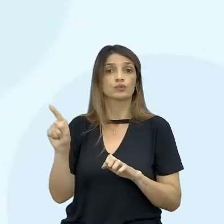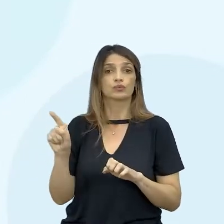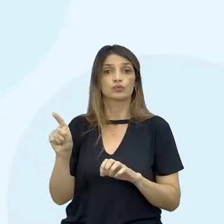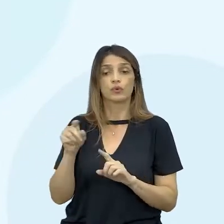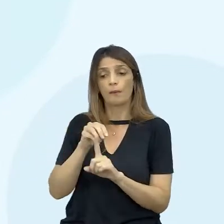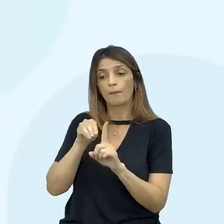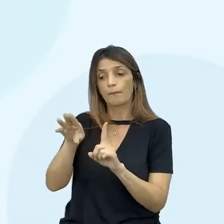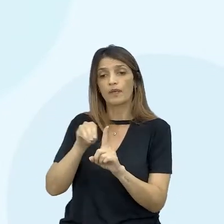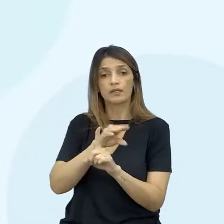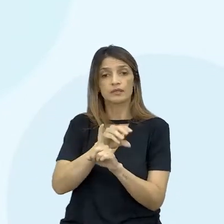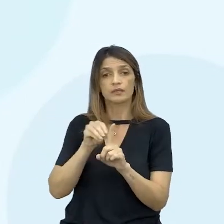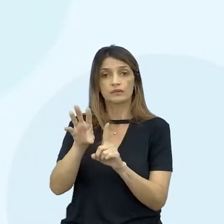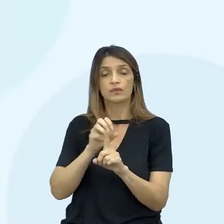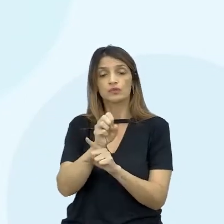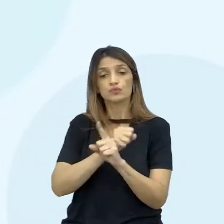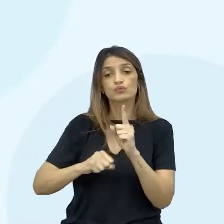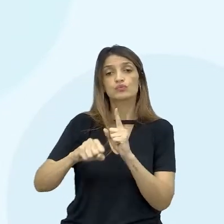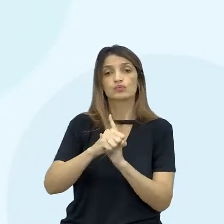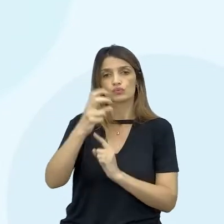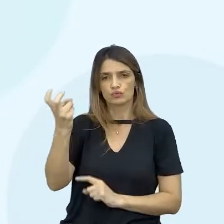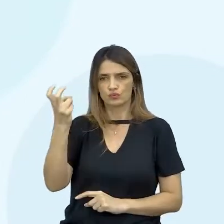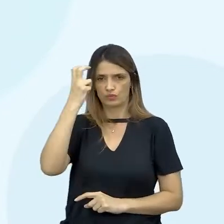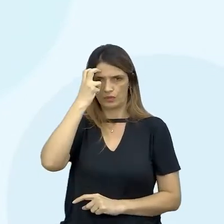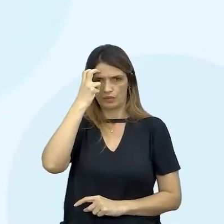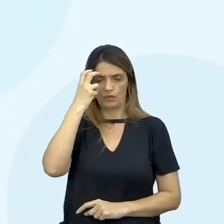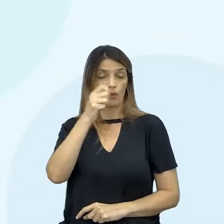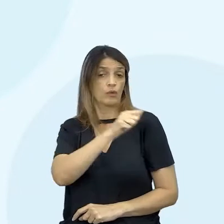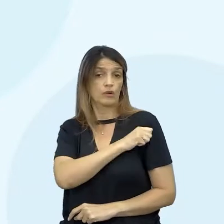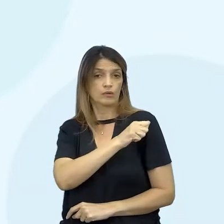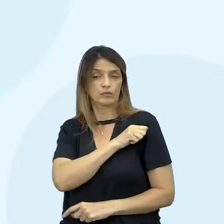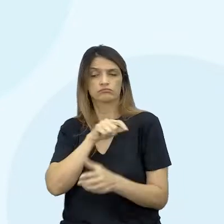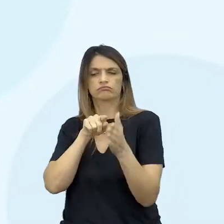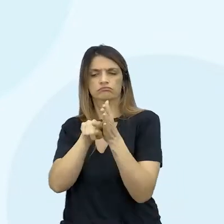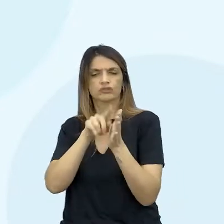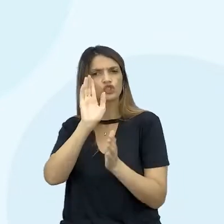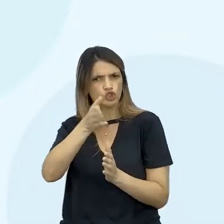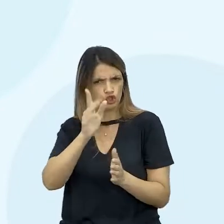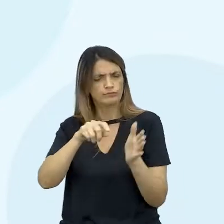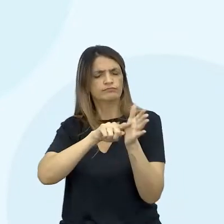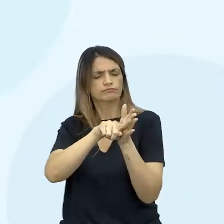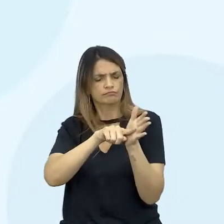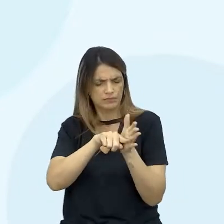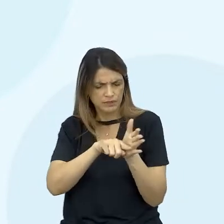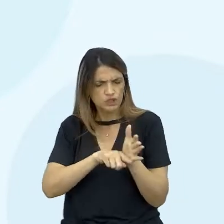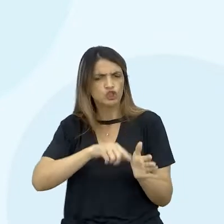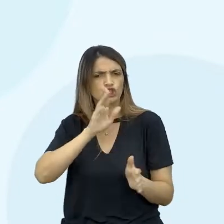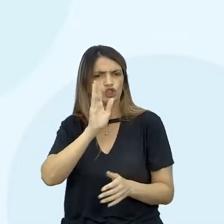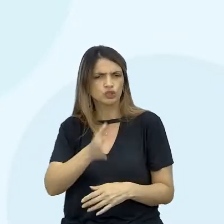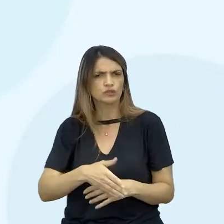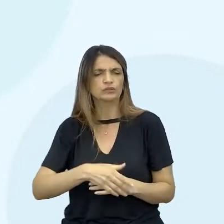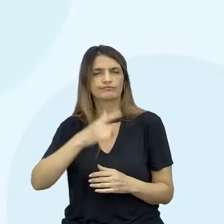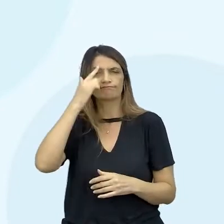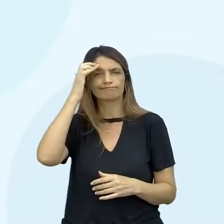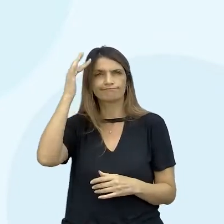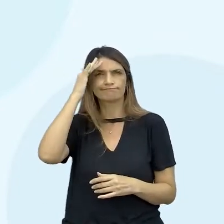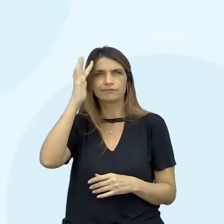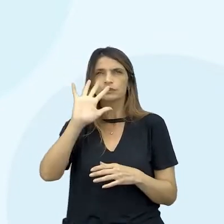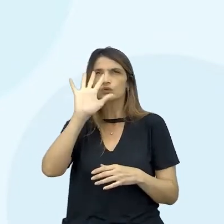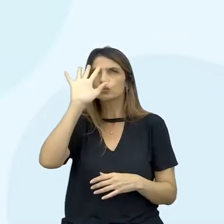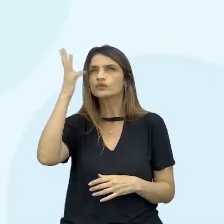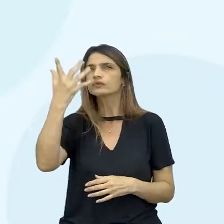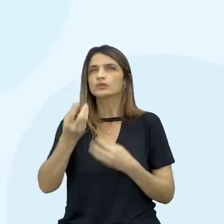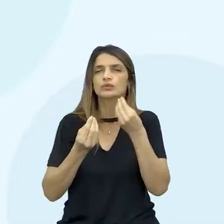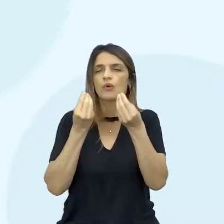e intervenção sociocultural, né? Então, o estudante, ele pesquisou, o estudante pensou uma solução,